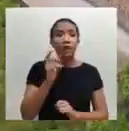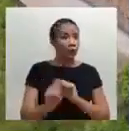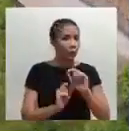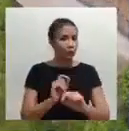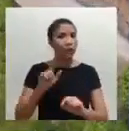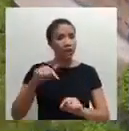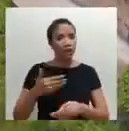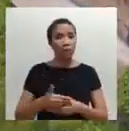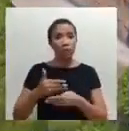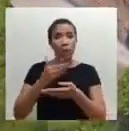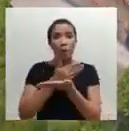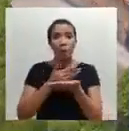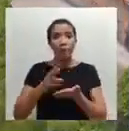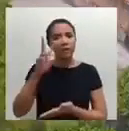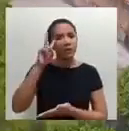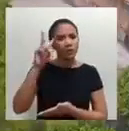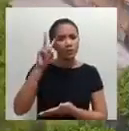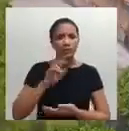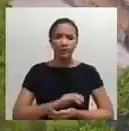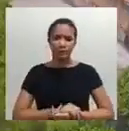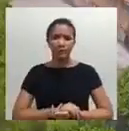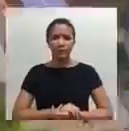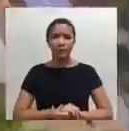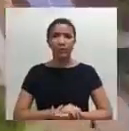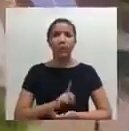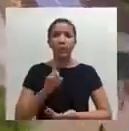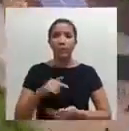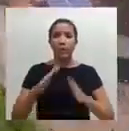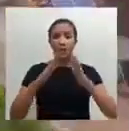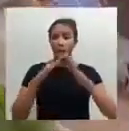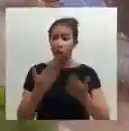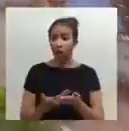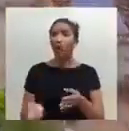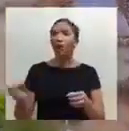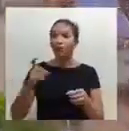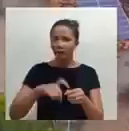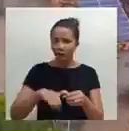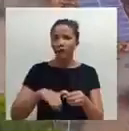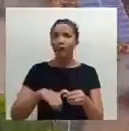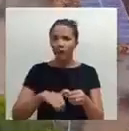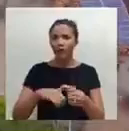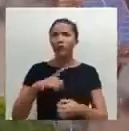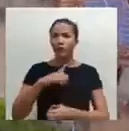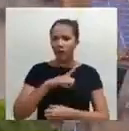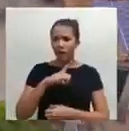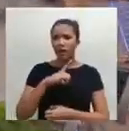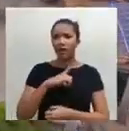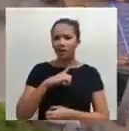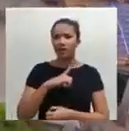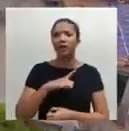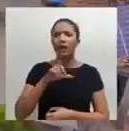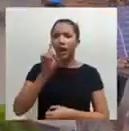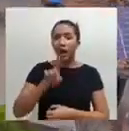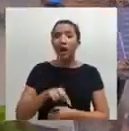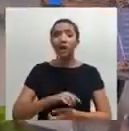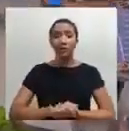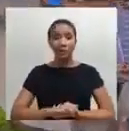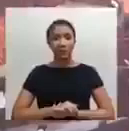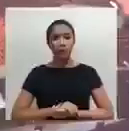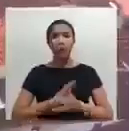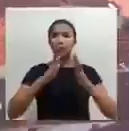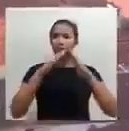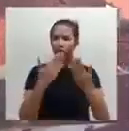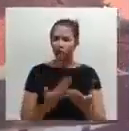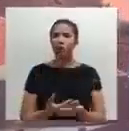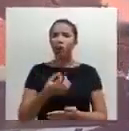se iniciam na segunda-feira para que essa escola volte a ser